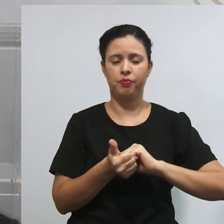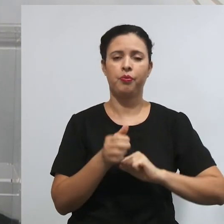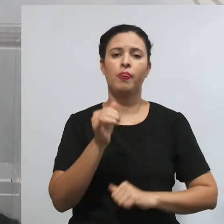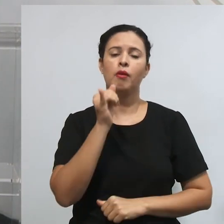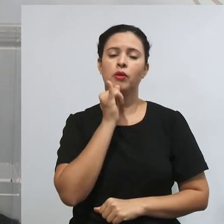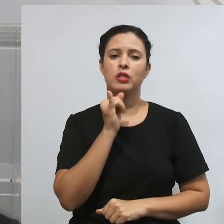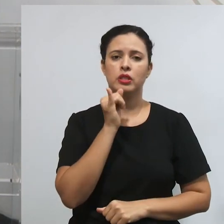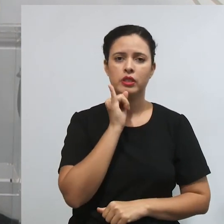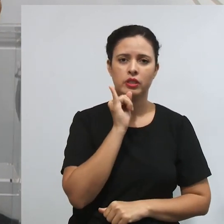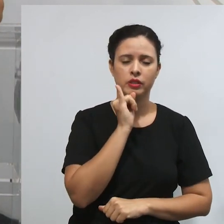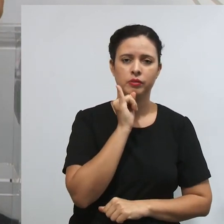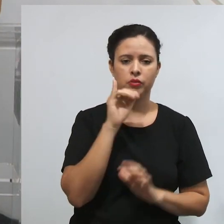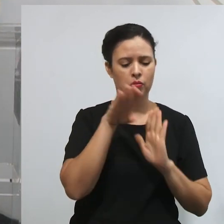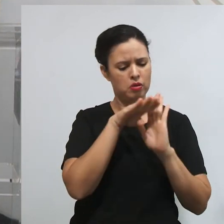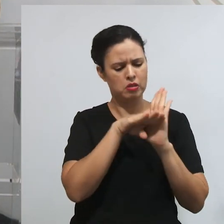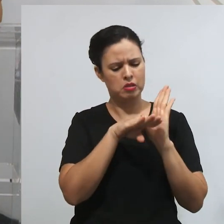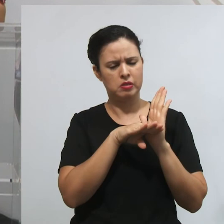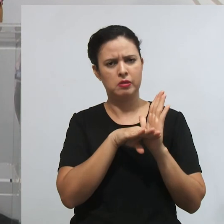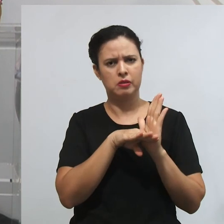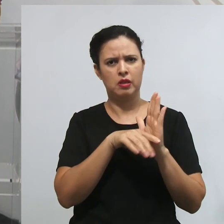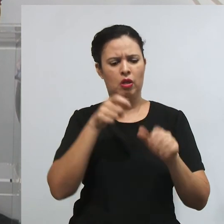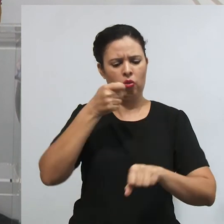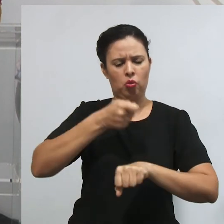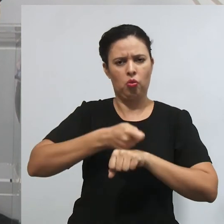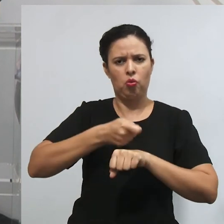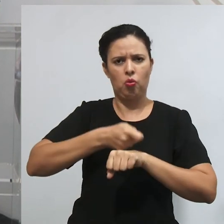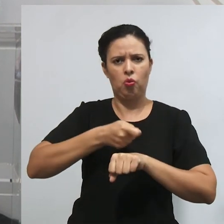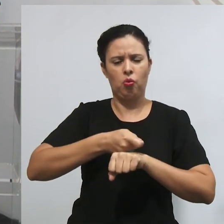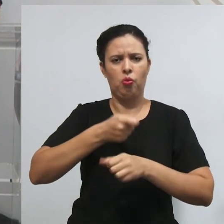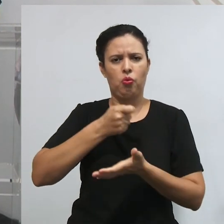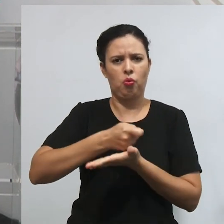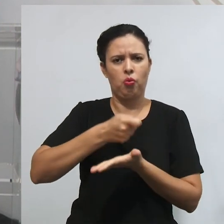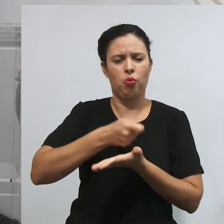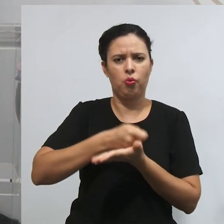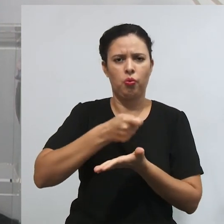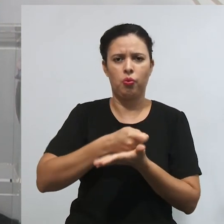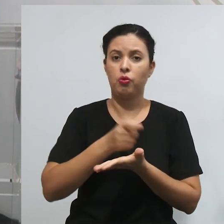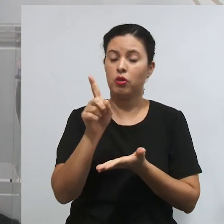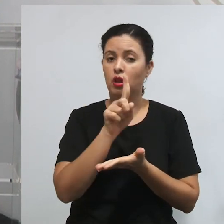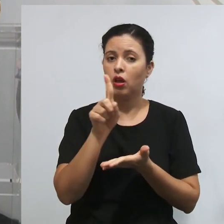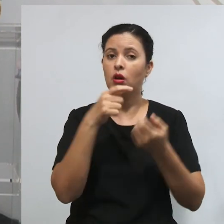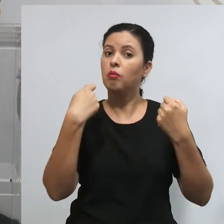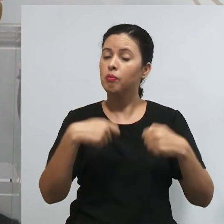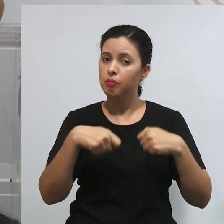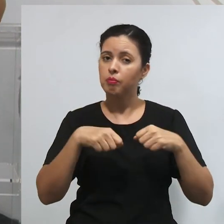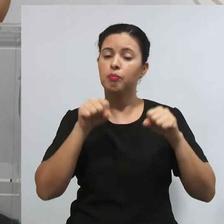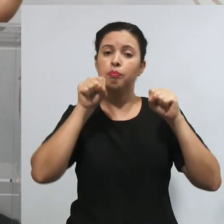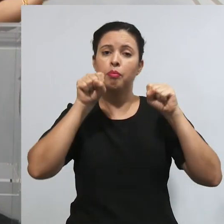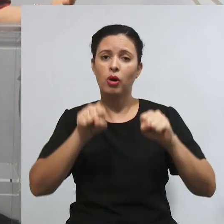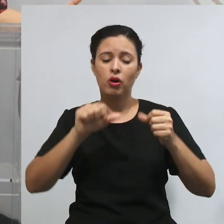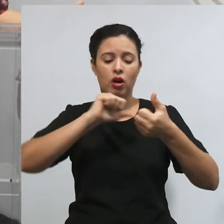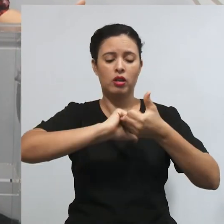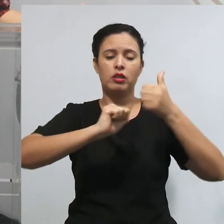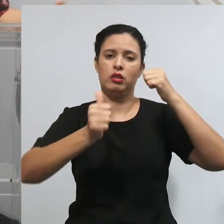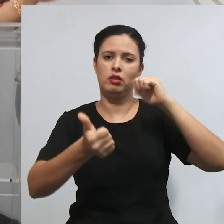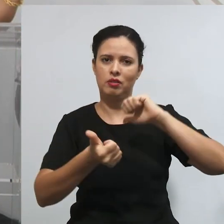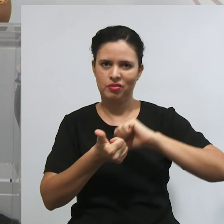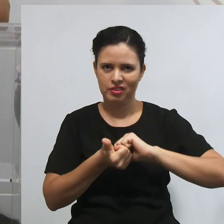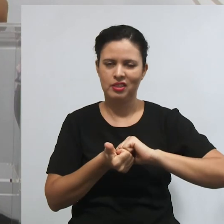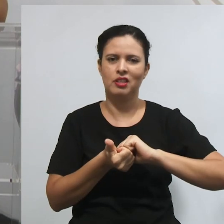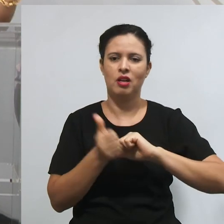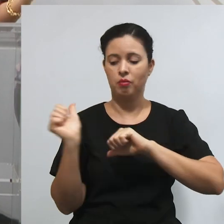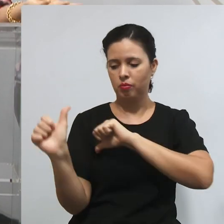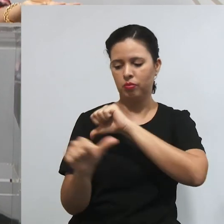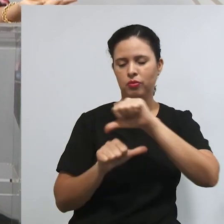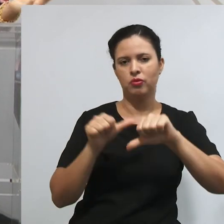que ele tem... é um planejamento que tem que ser seguido à risca. Ele é flexível, ele é algo que pode ser maleável, ele